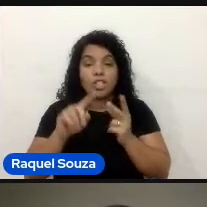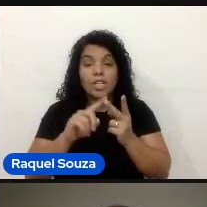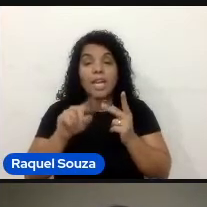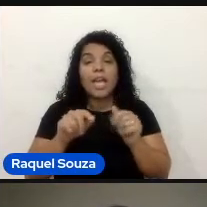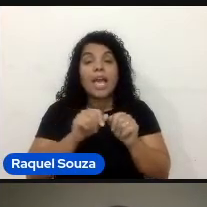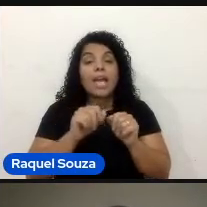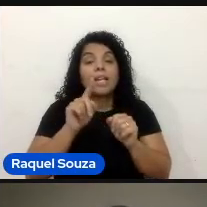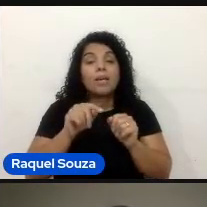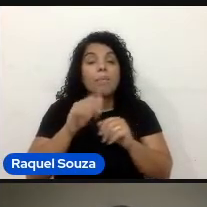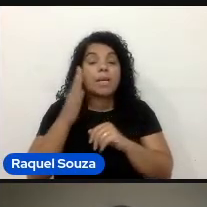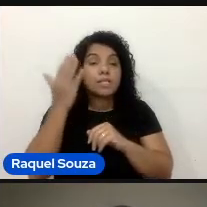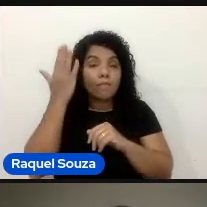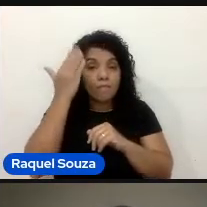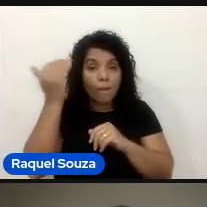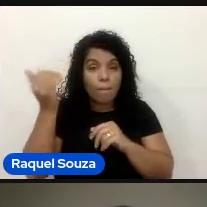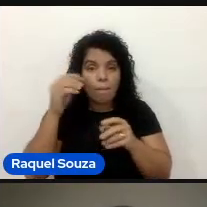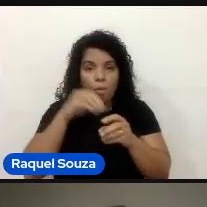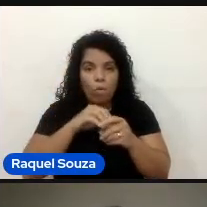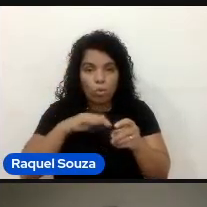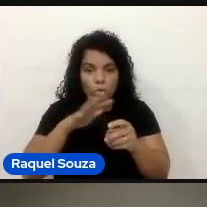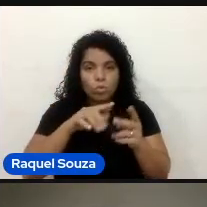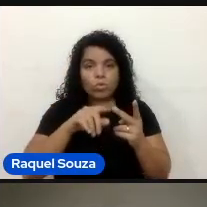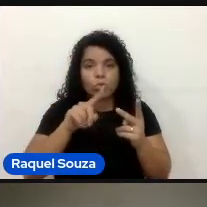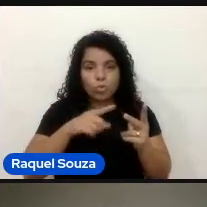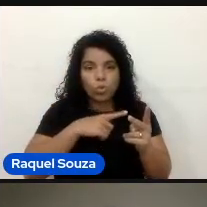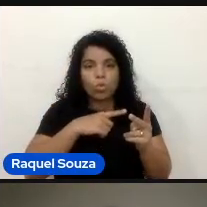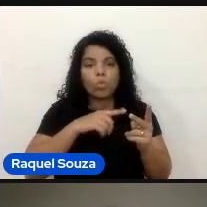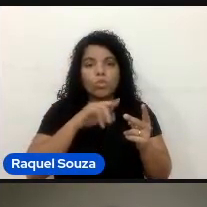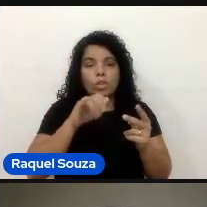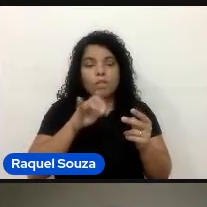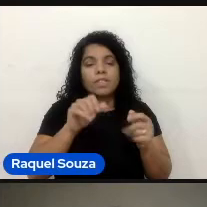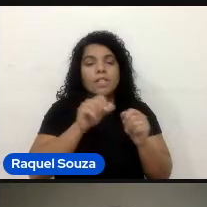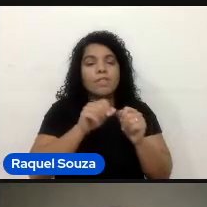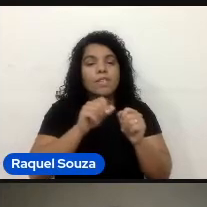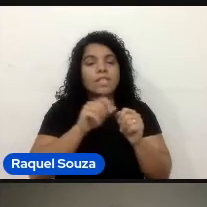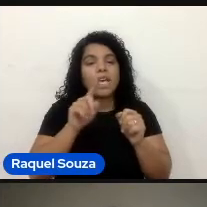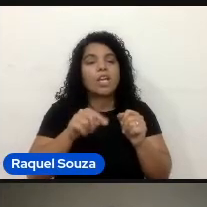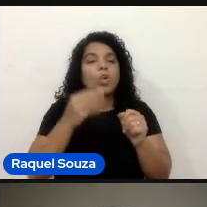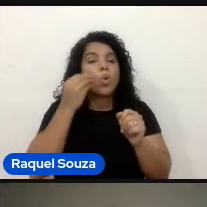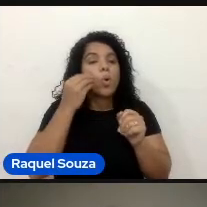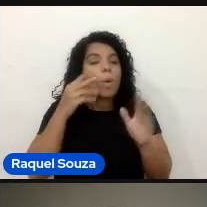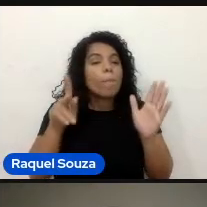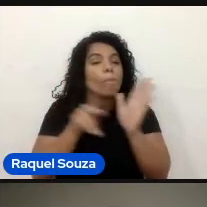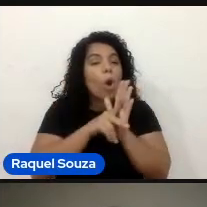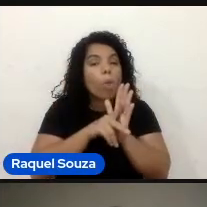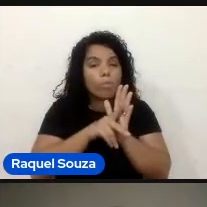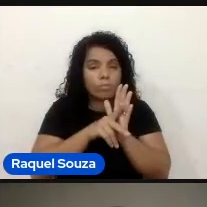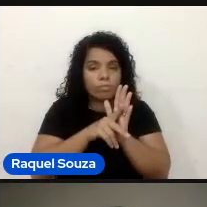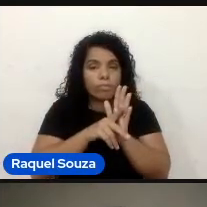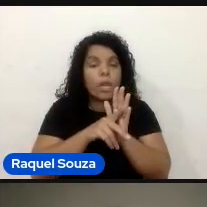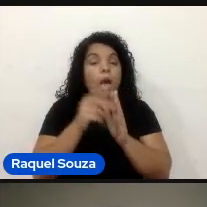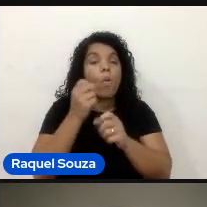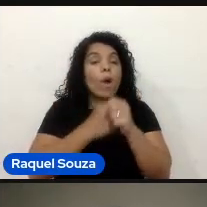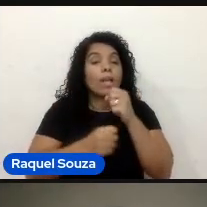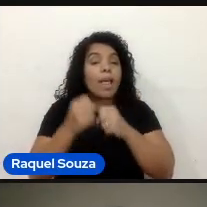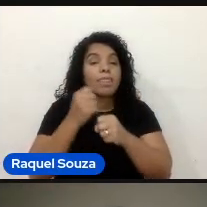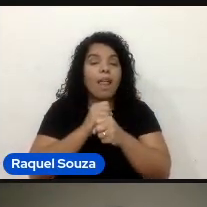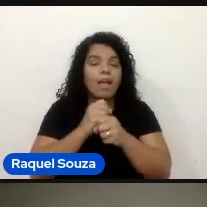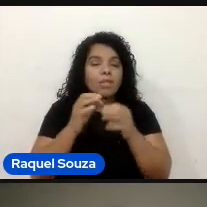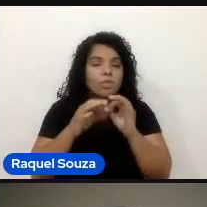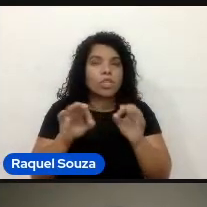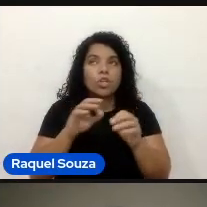JavaScript. Mas eles criaram um test runner próprio, que foi lançado exatamente 1 ano atrás, em julho